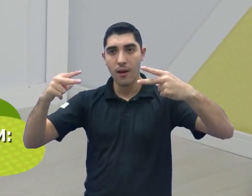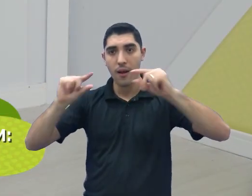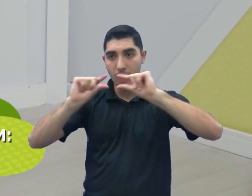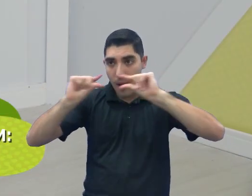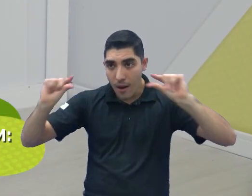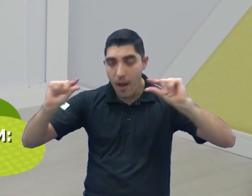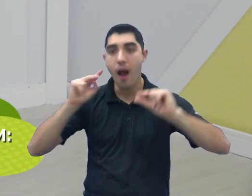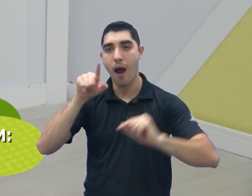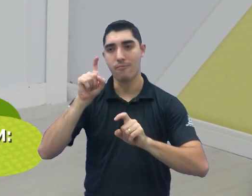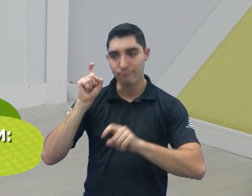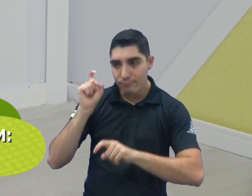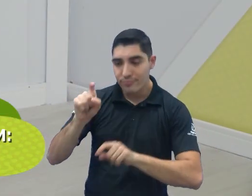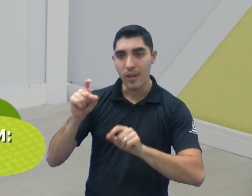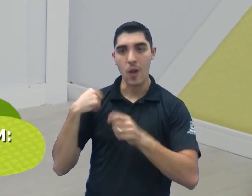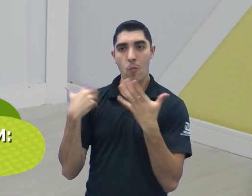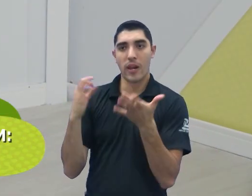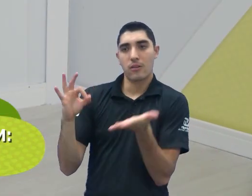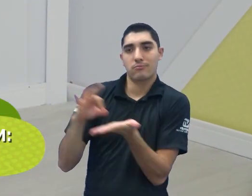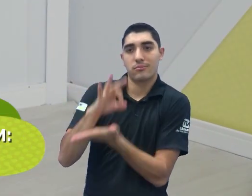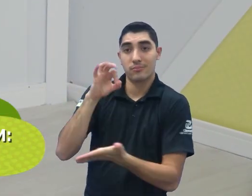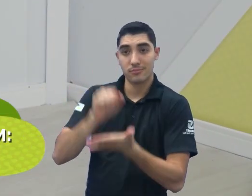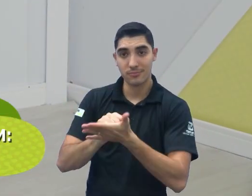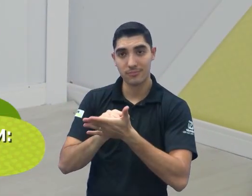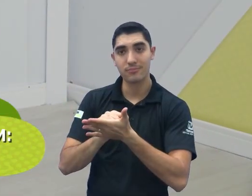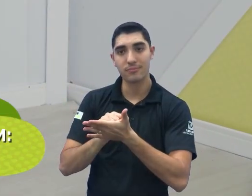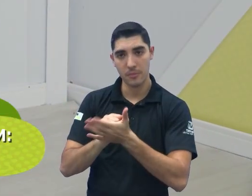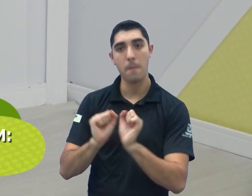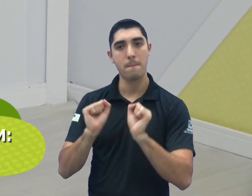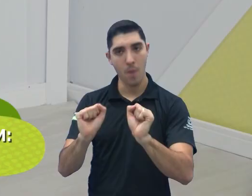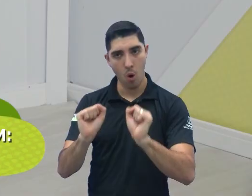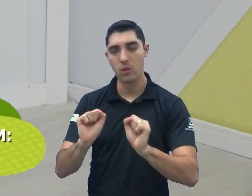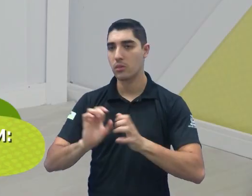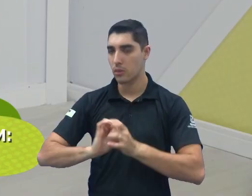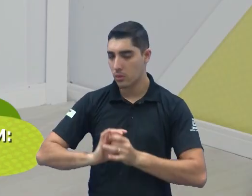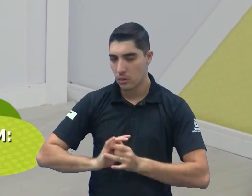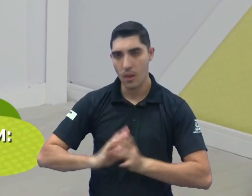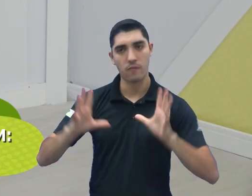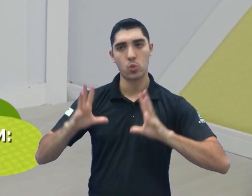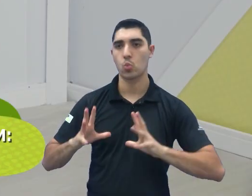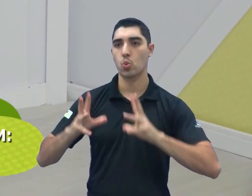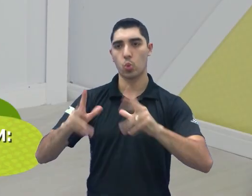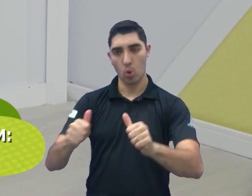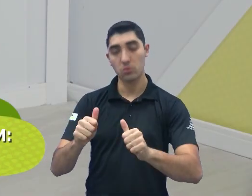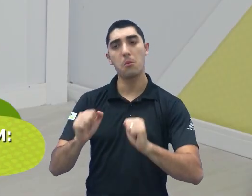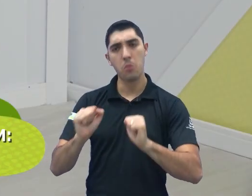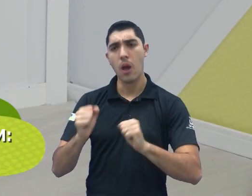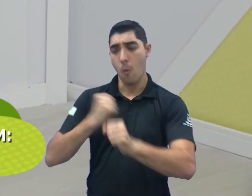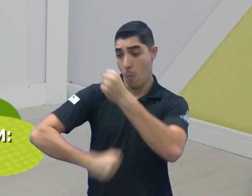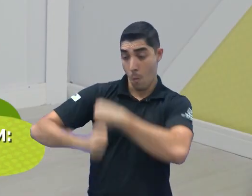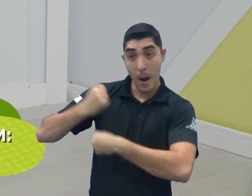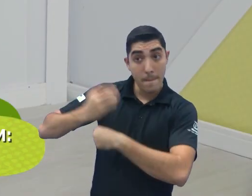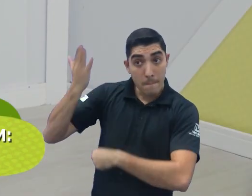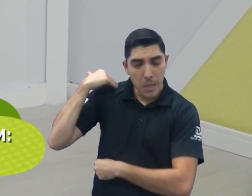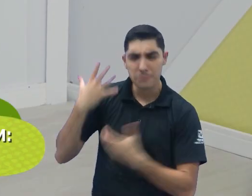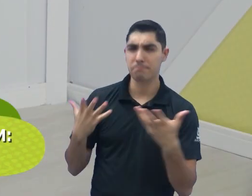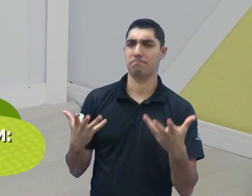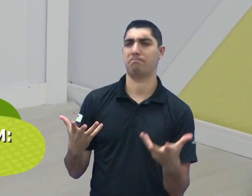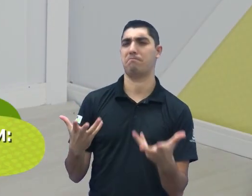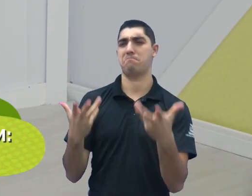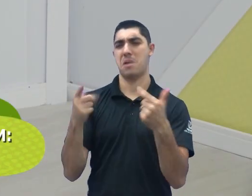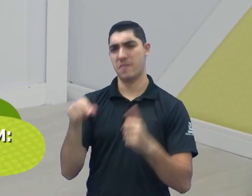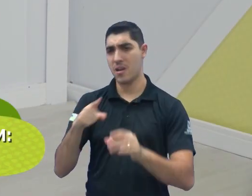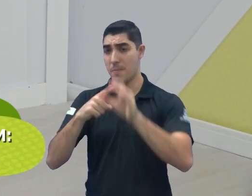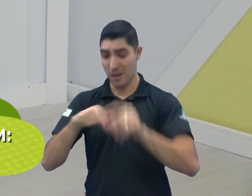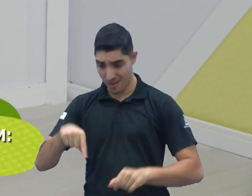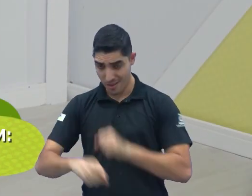para você inscrever as equipes, tanto nas categorias menores quanto no feminino. É muito bacana, no passado foi um sucesso, esse ano não tenho dúvida,